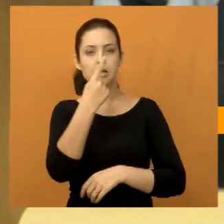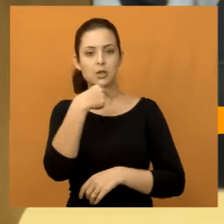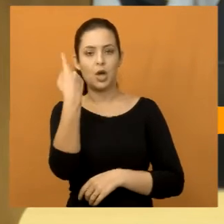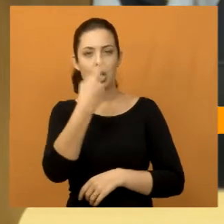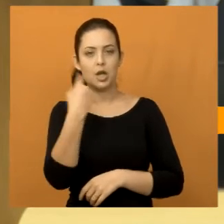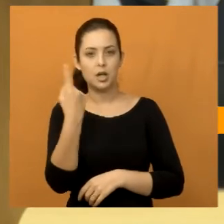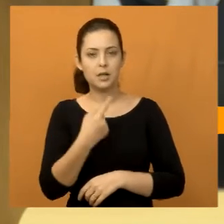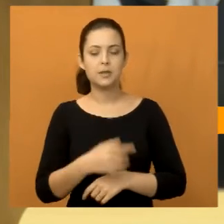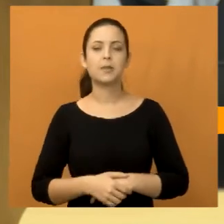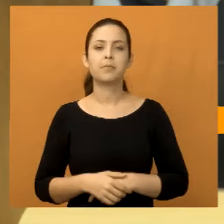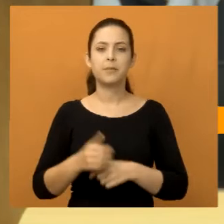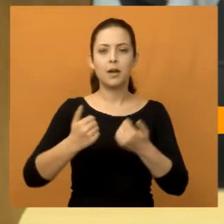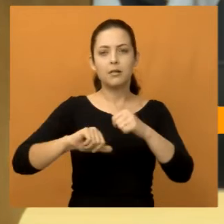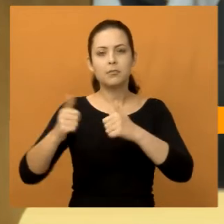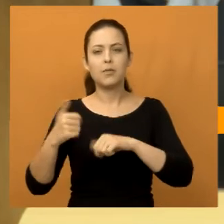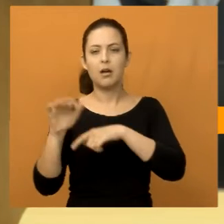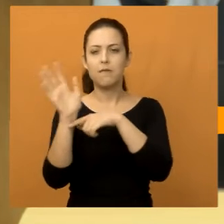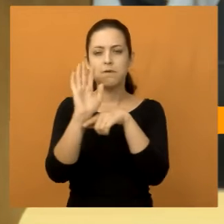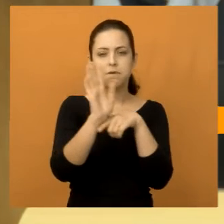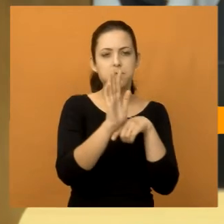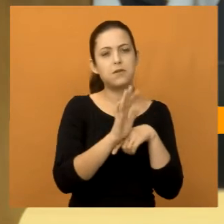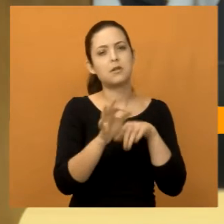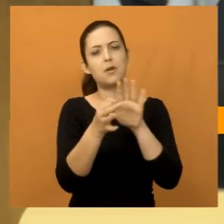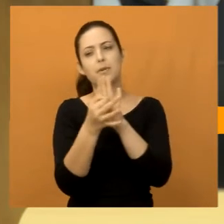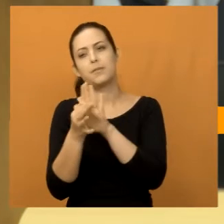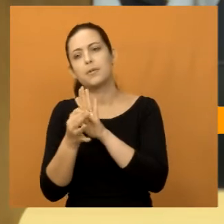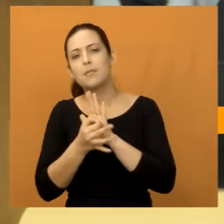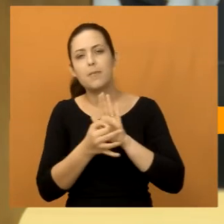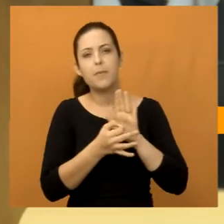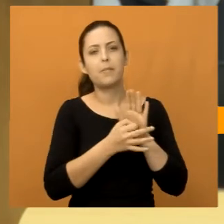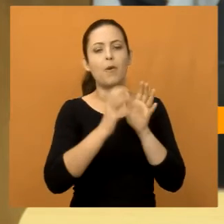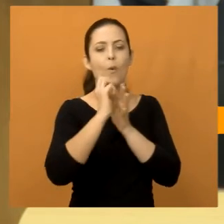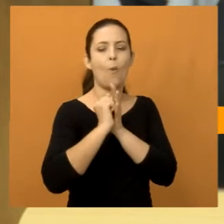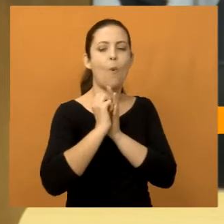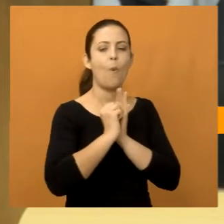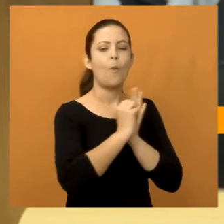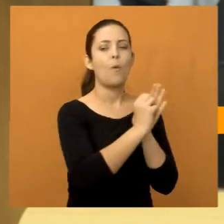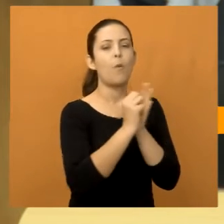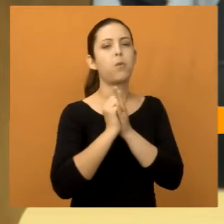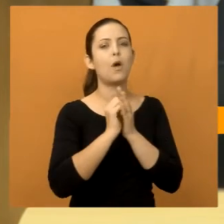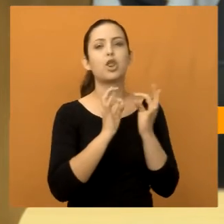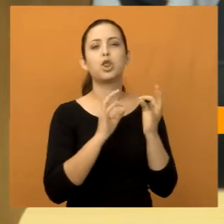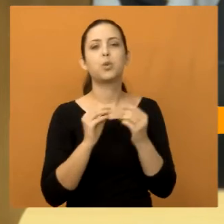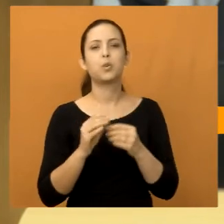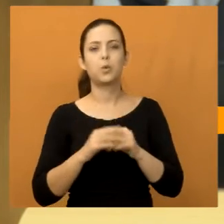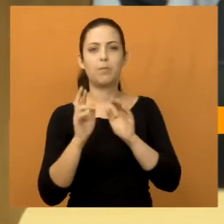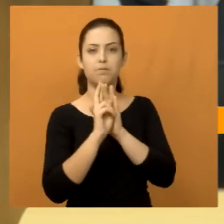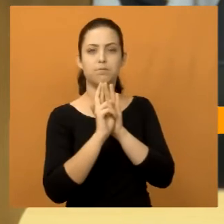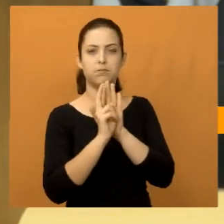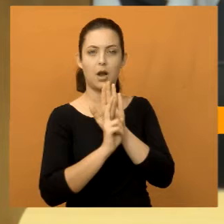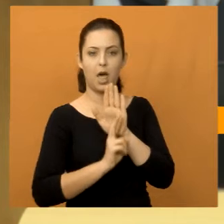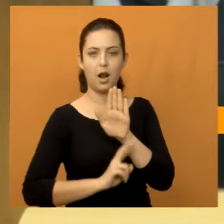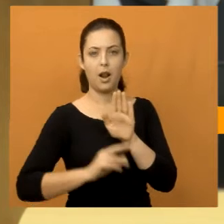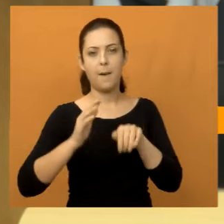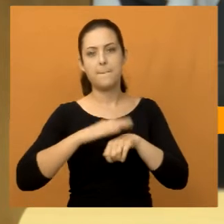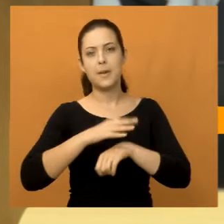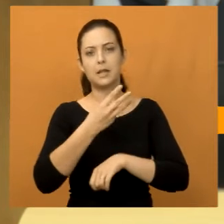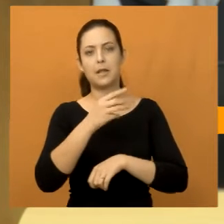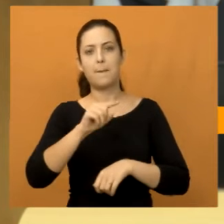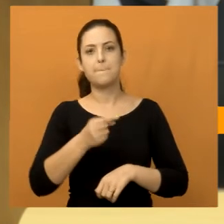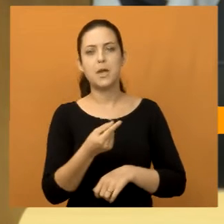horas de análise de vídeo com os depoimentos, todos os depoimentos foram gravados. Isso gerou um relatório de mais